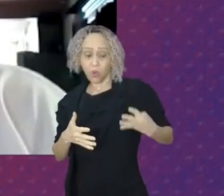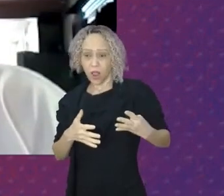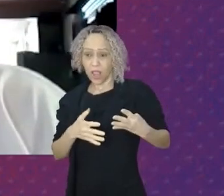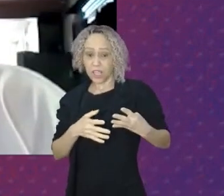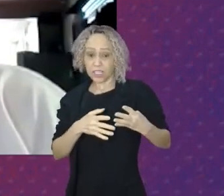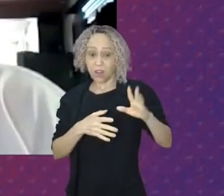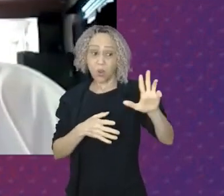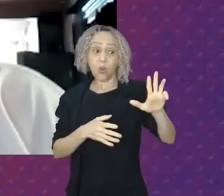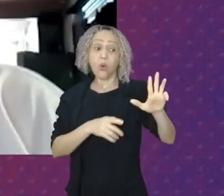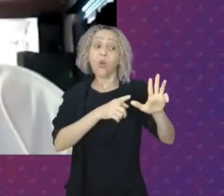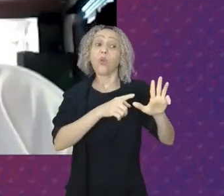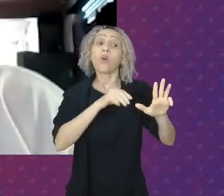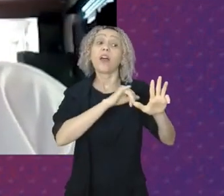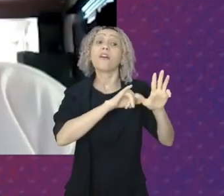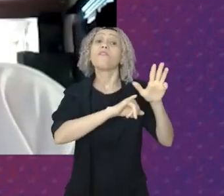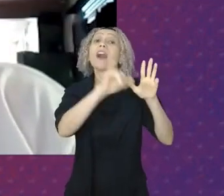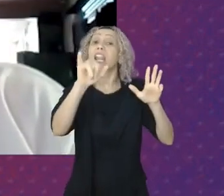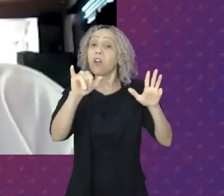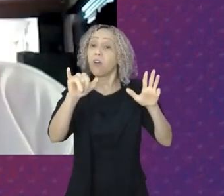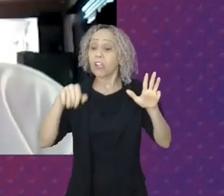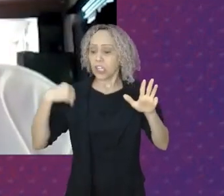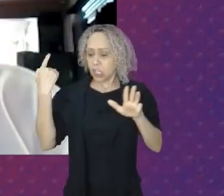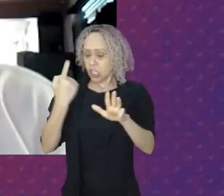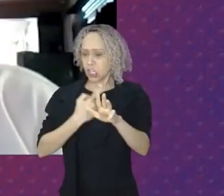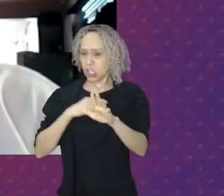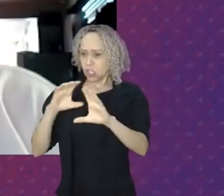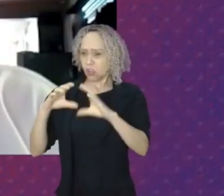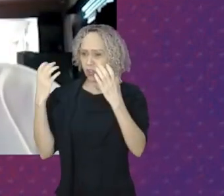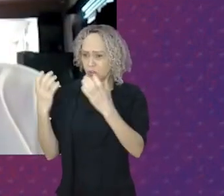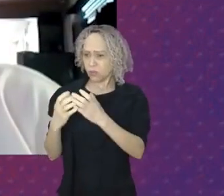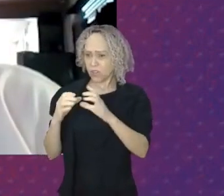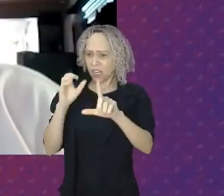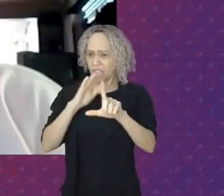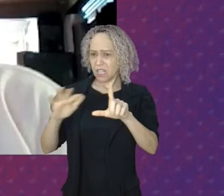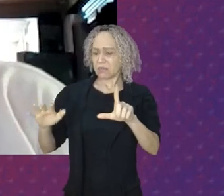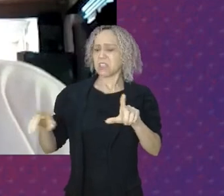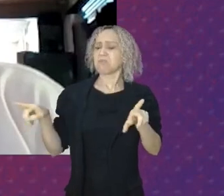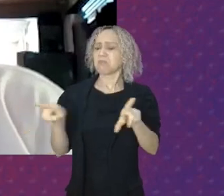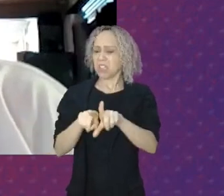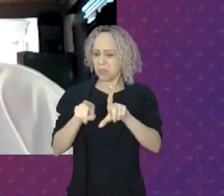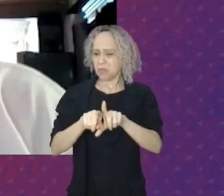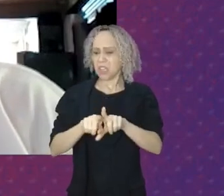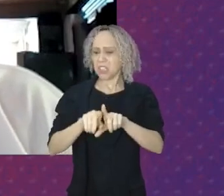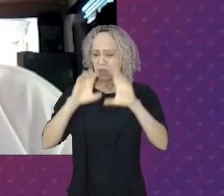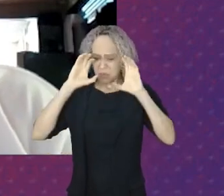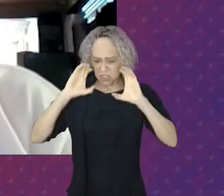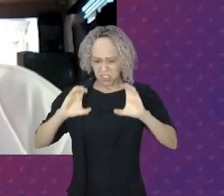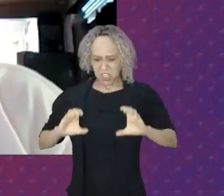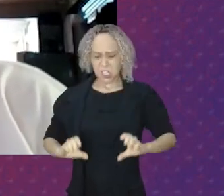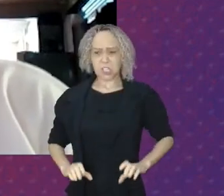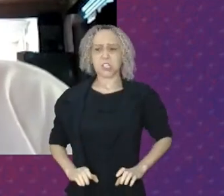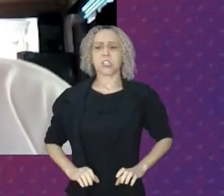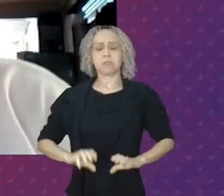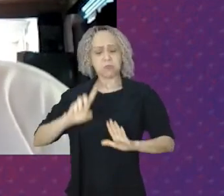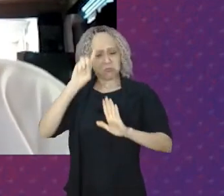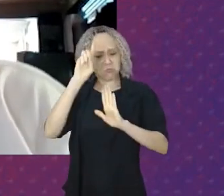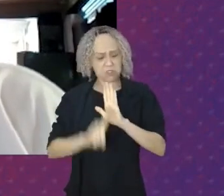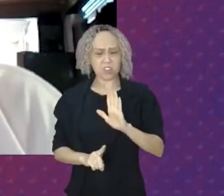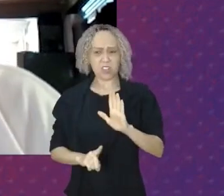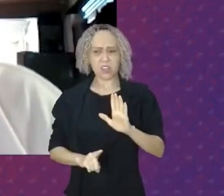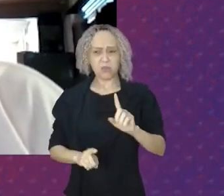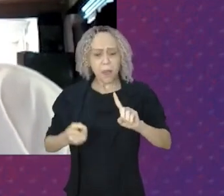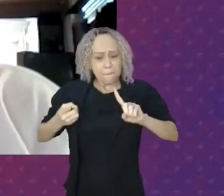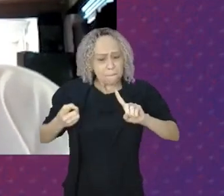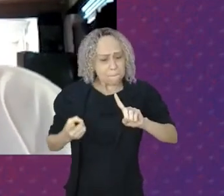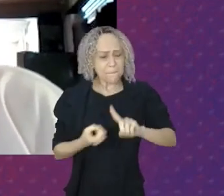éramos sujeitas de direito. Foi a primeira vez no Estado brasileiro que um presidente da República